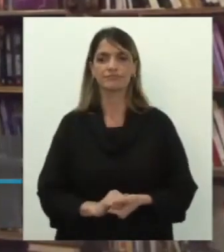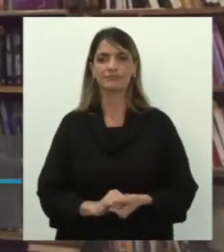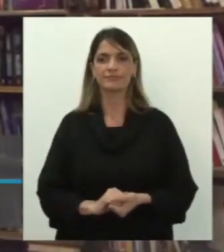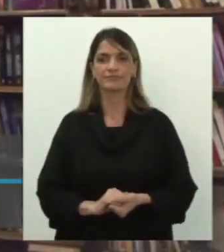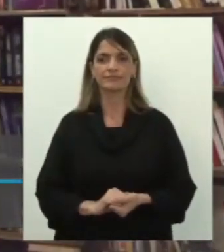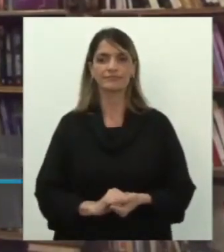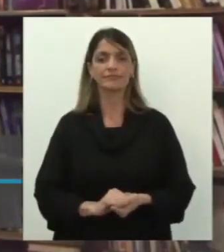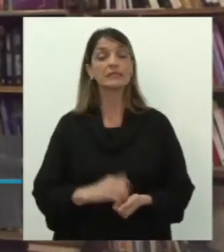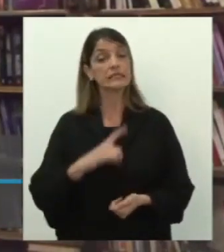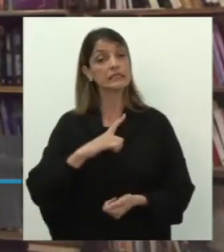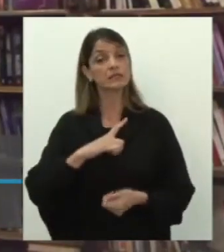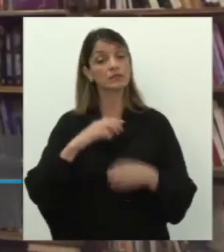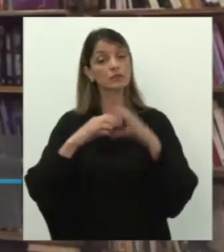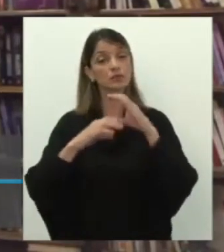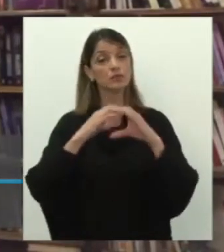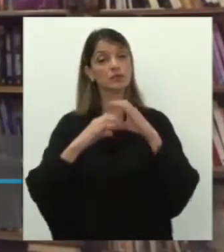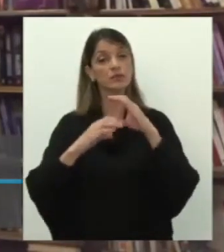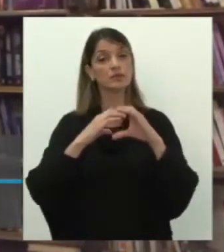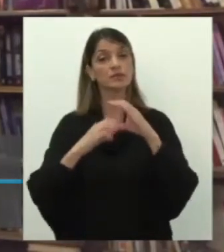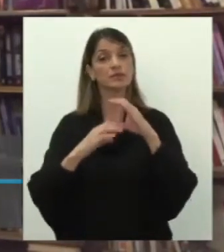nós temos comunicação,